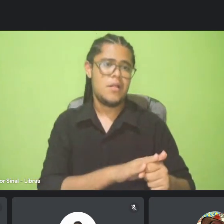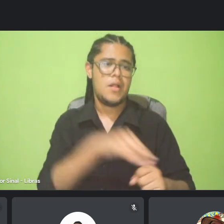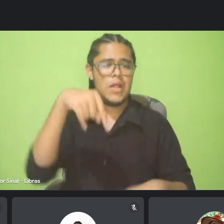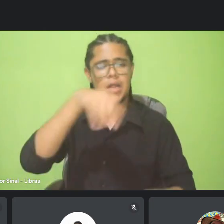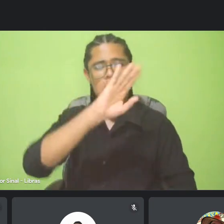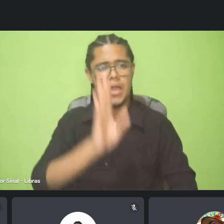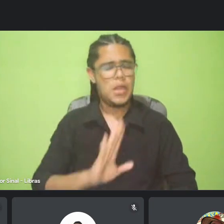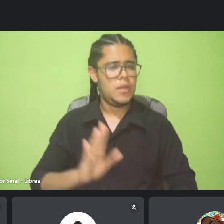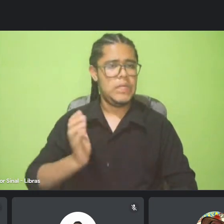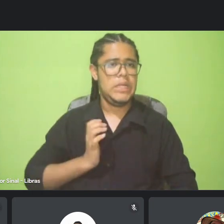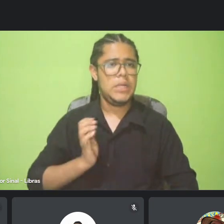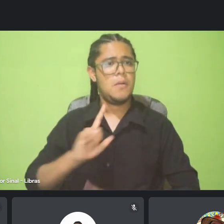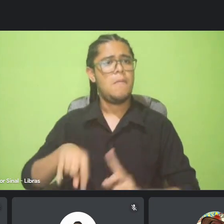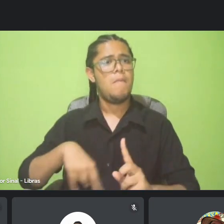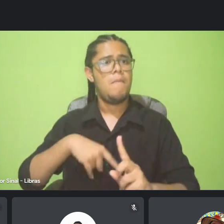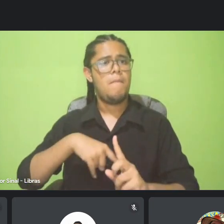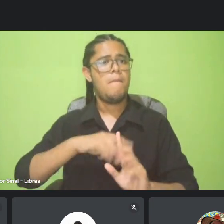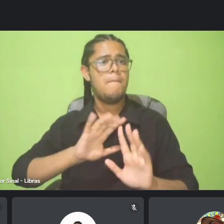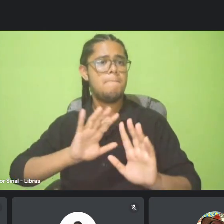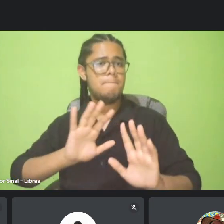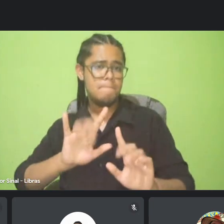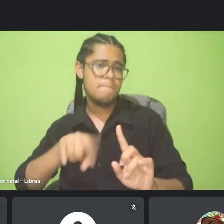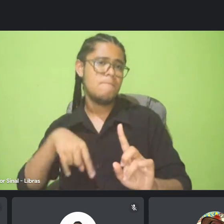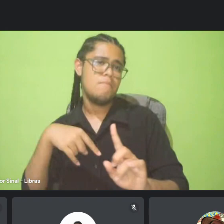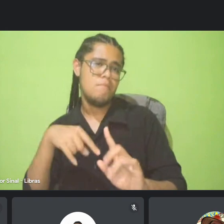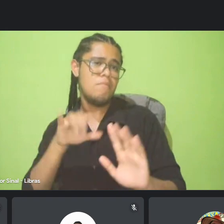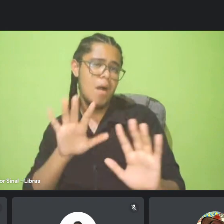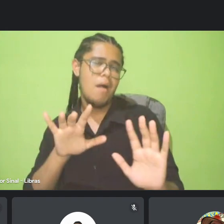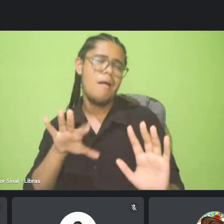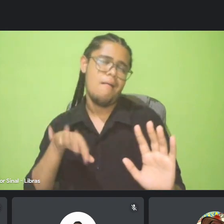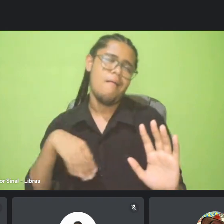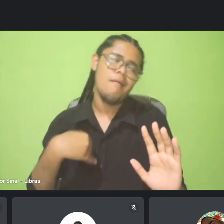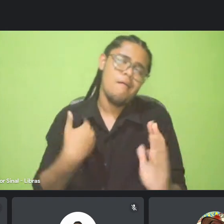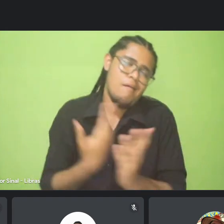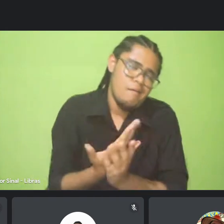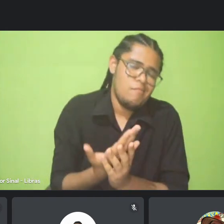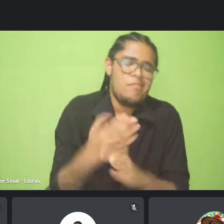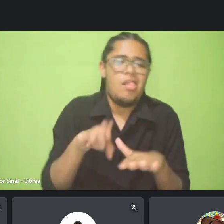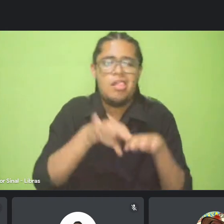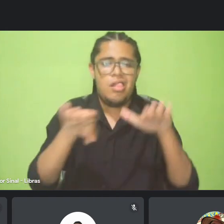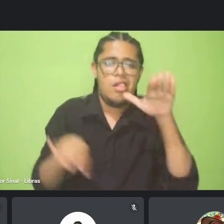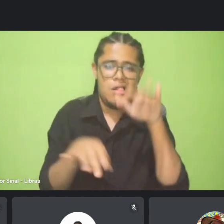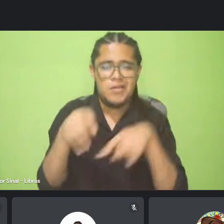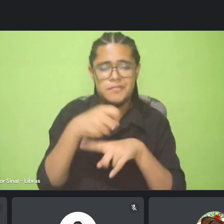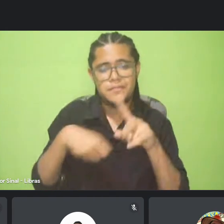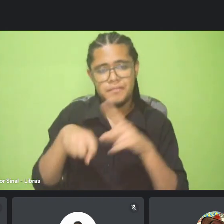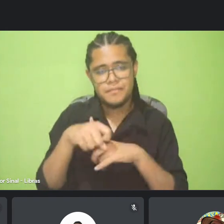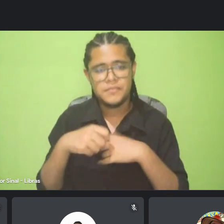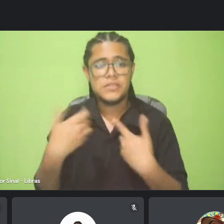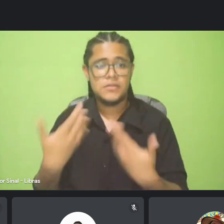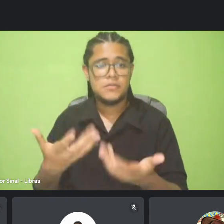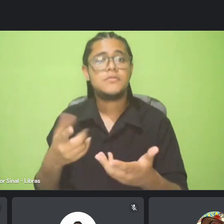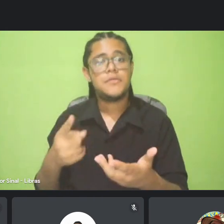isso, vou ouvir o Rômulo e depois vou ter que sair que eu tenho que ir para o Nucro Bandeirante ainda.